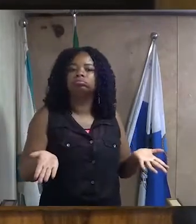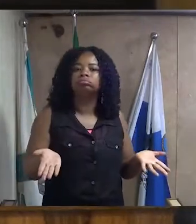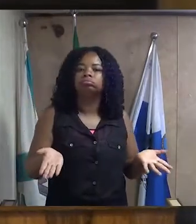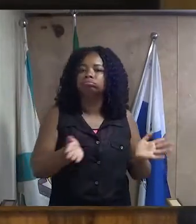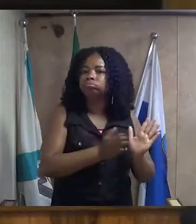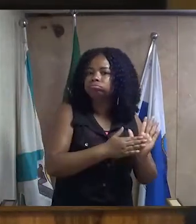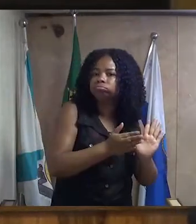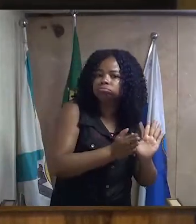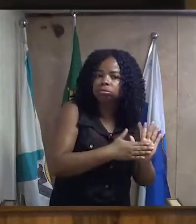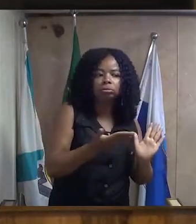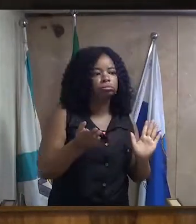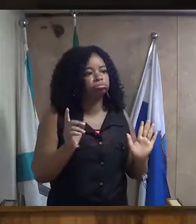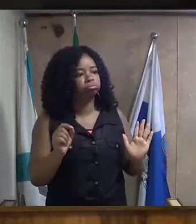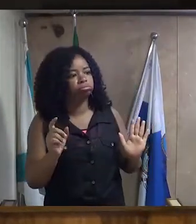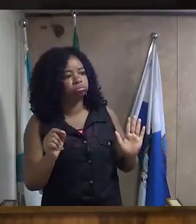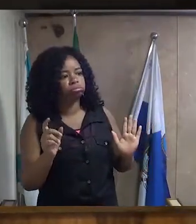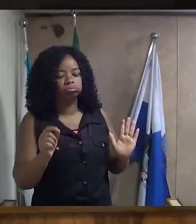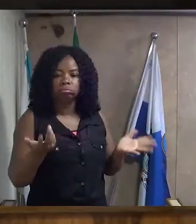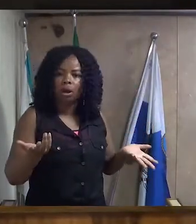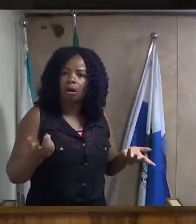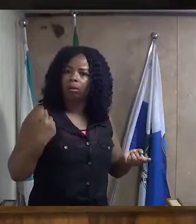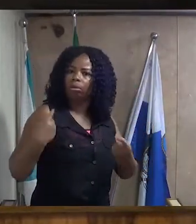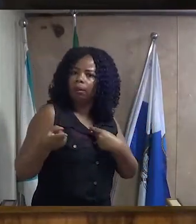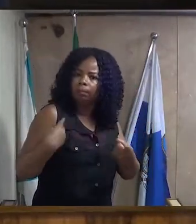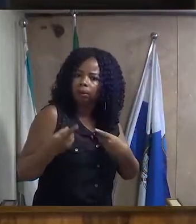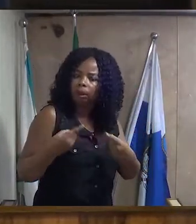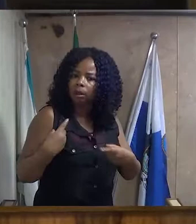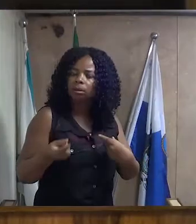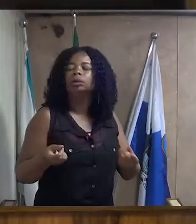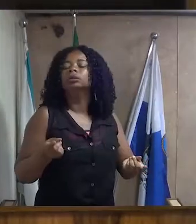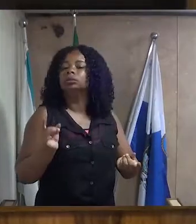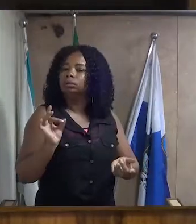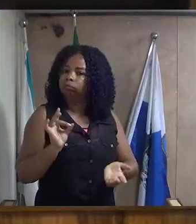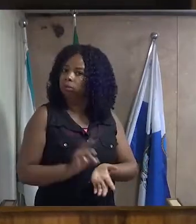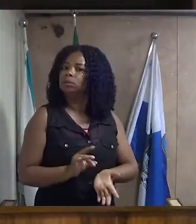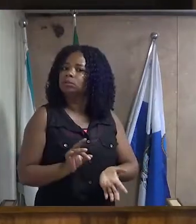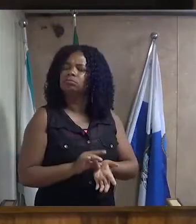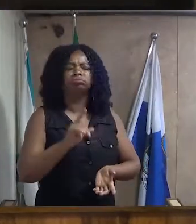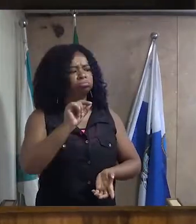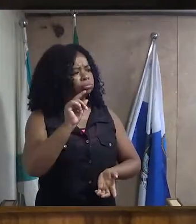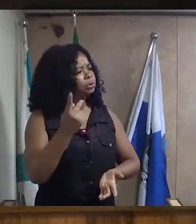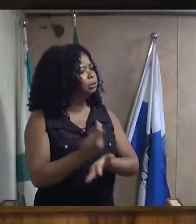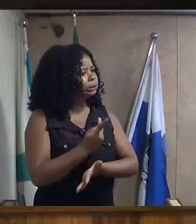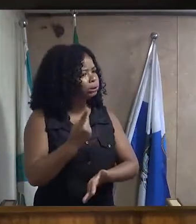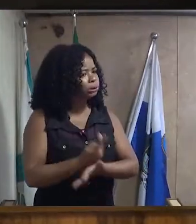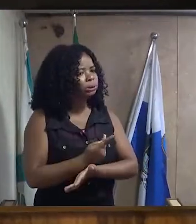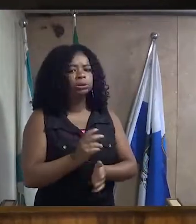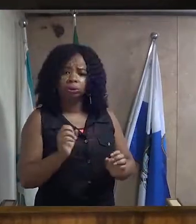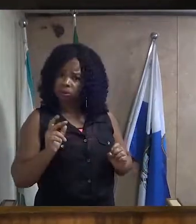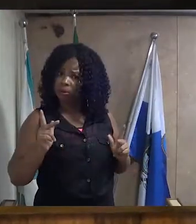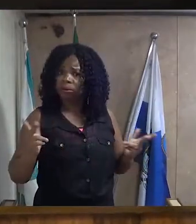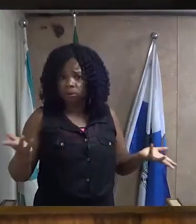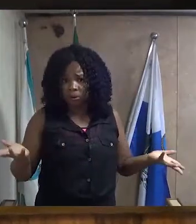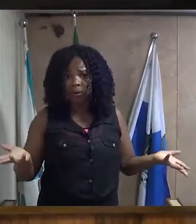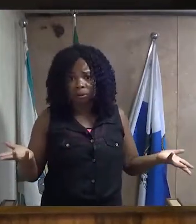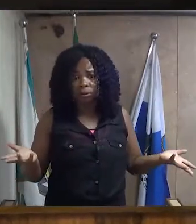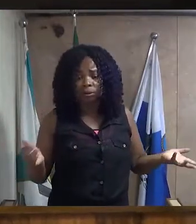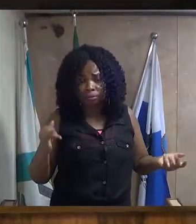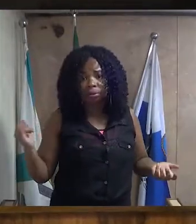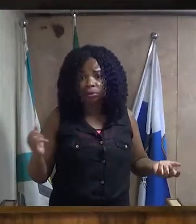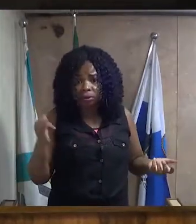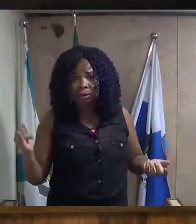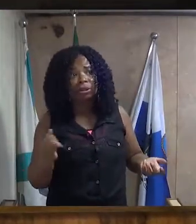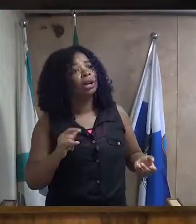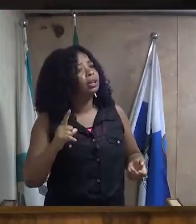Precisamos entender, né? A audiência para a gente debater sobre o que vai acontecer, né, vereadora Delcio de Oliveira? Temos muitas comunidades